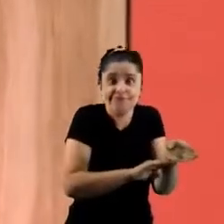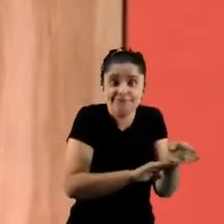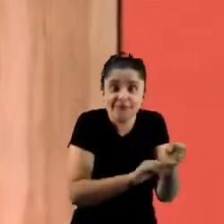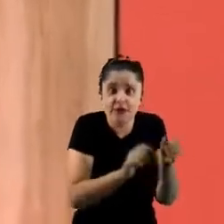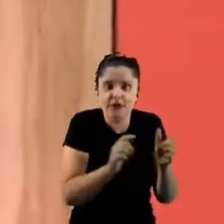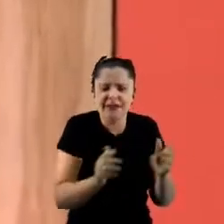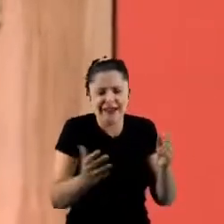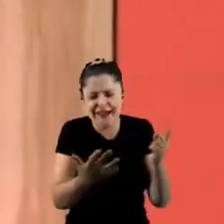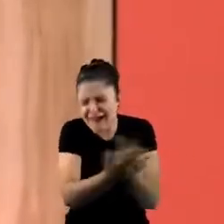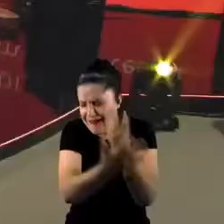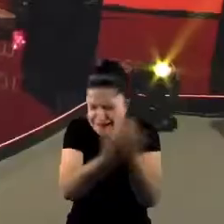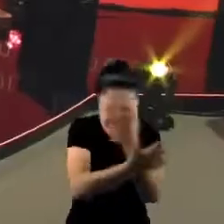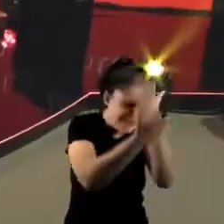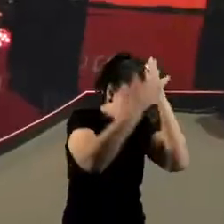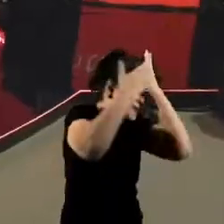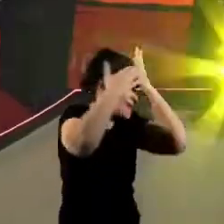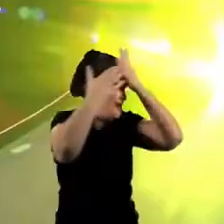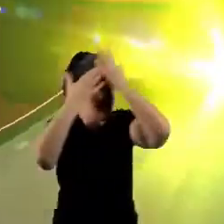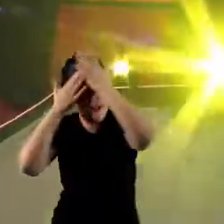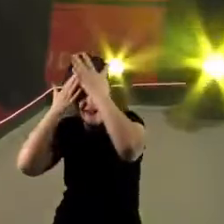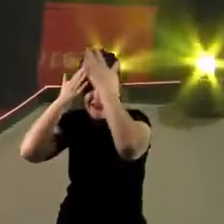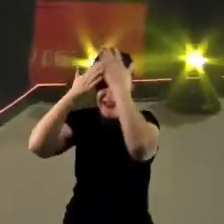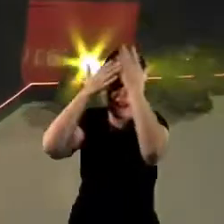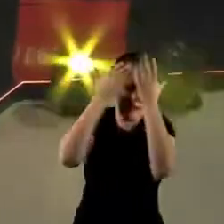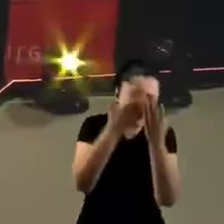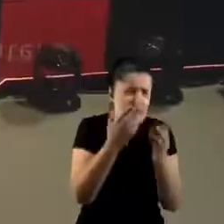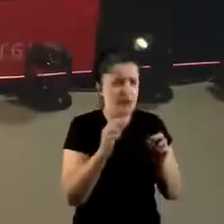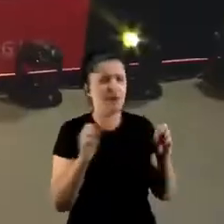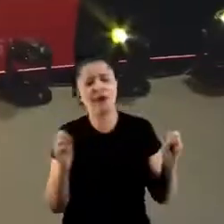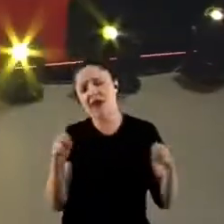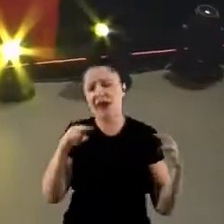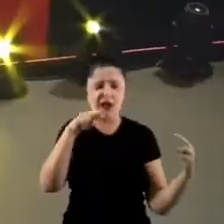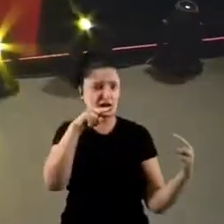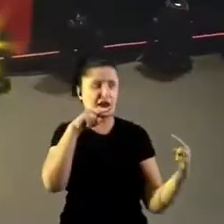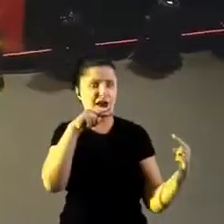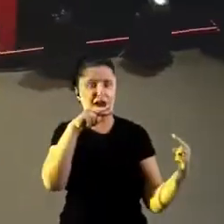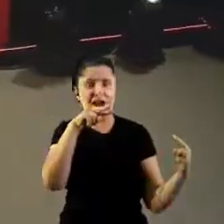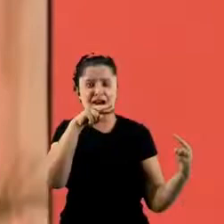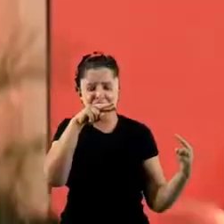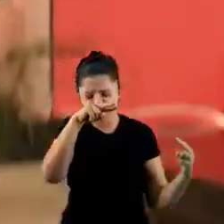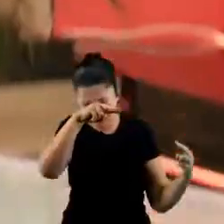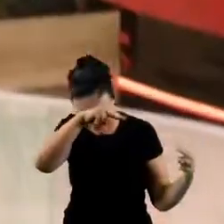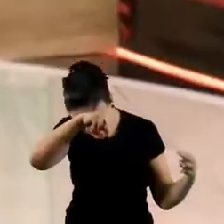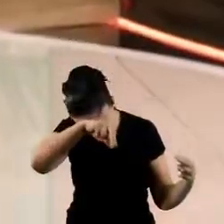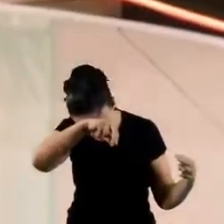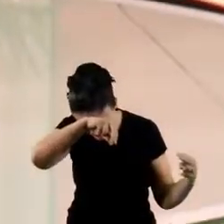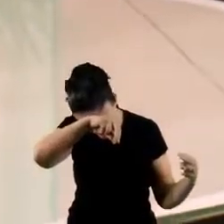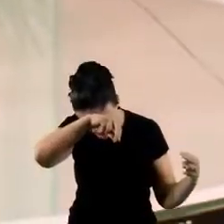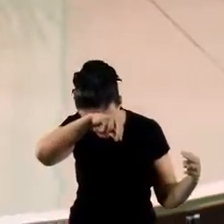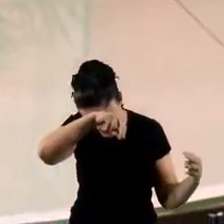beber. Deu tudo errado, vai, Luke. Olhei pro lado.